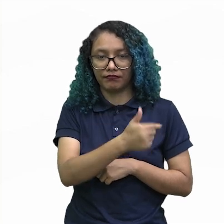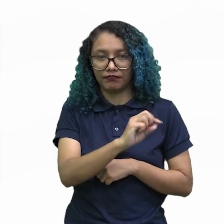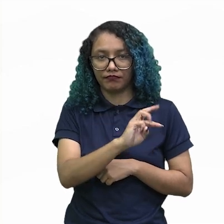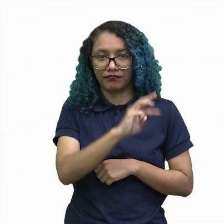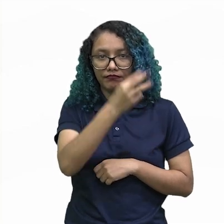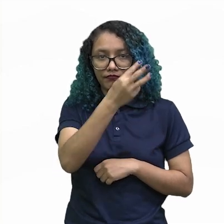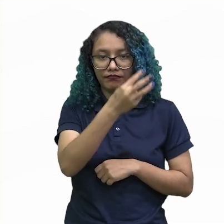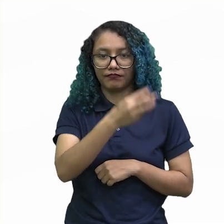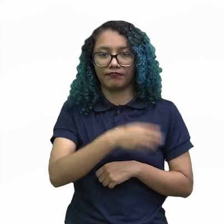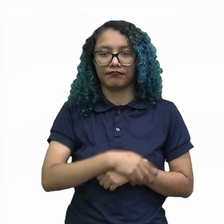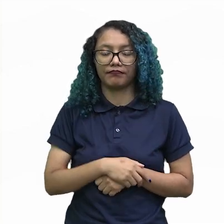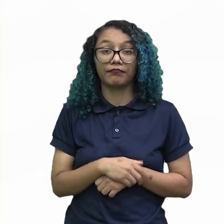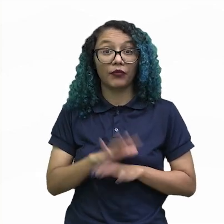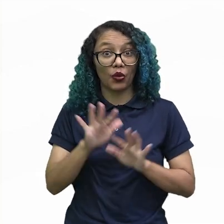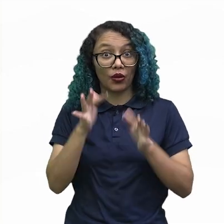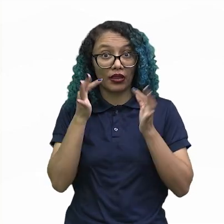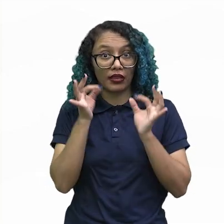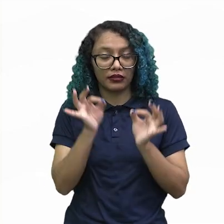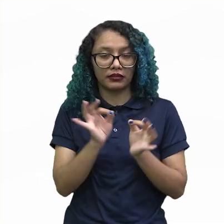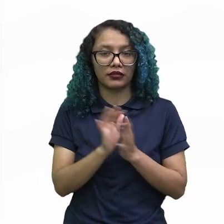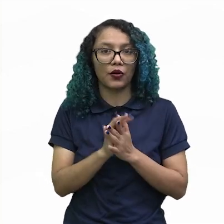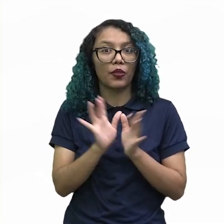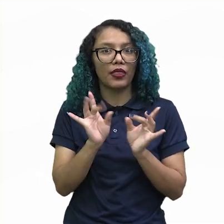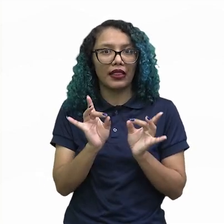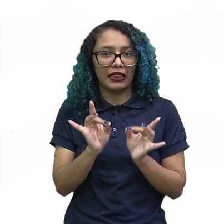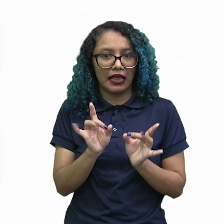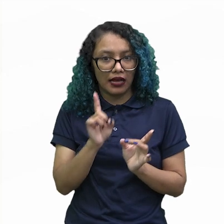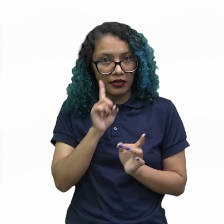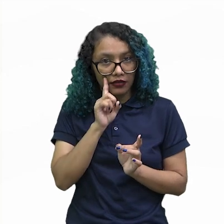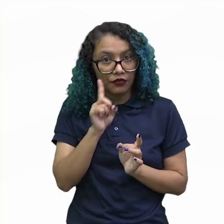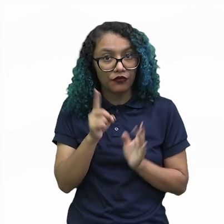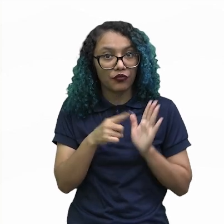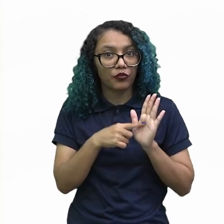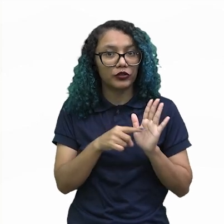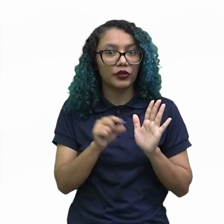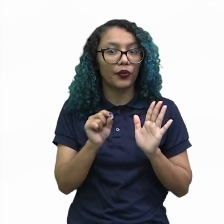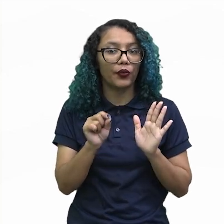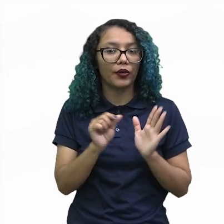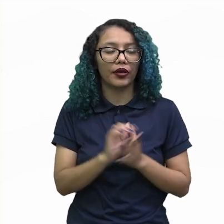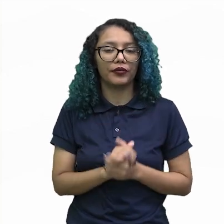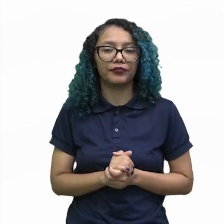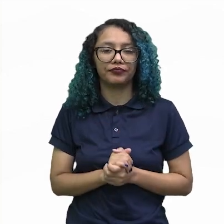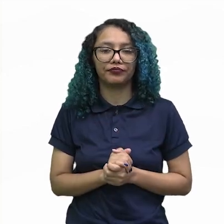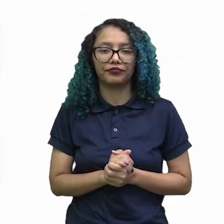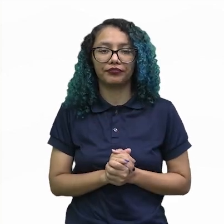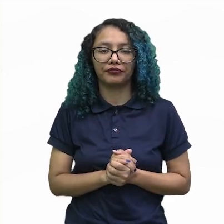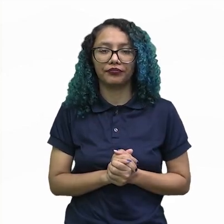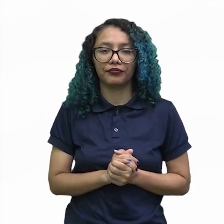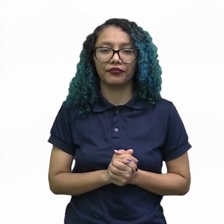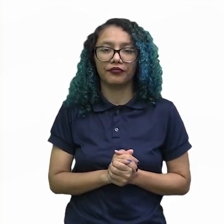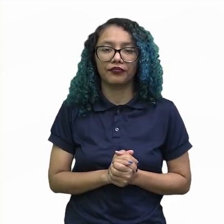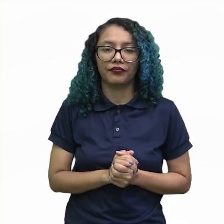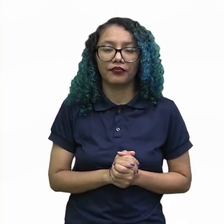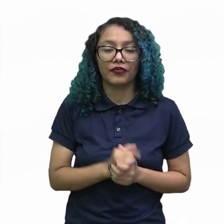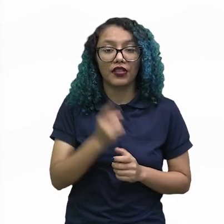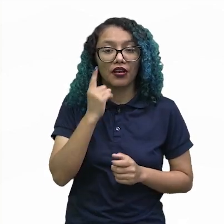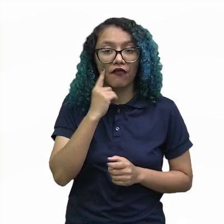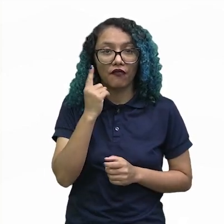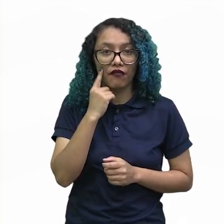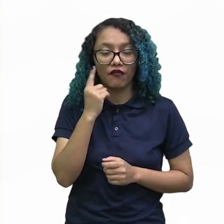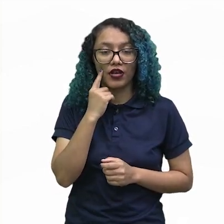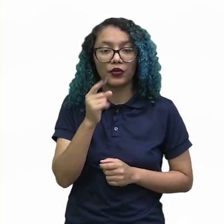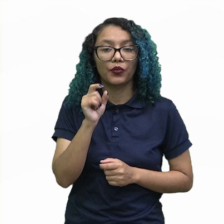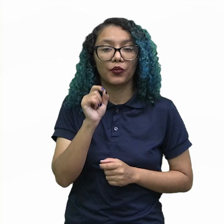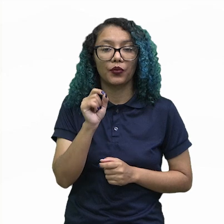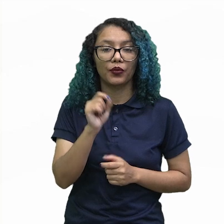3. Turma, atenção aqui para o detalhe. Nós temos aí o produto de 2 fatores, só